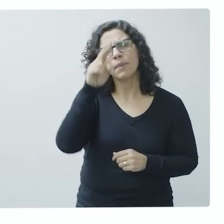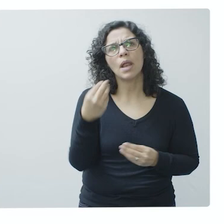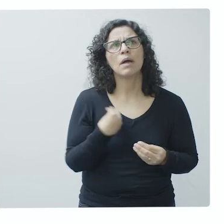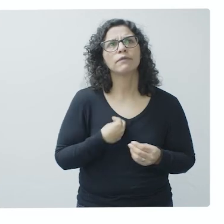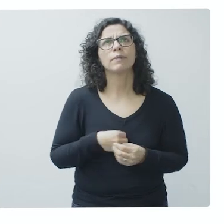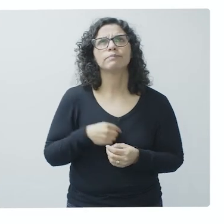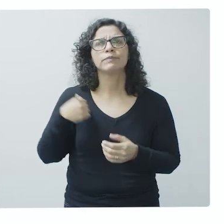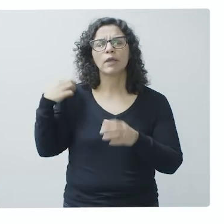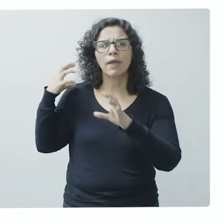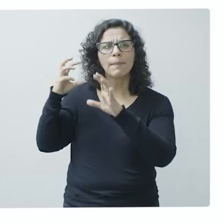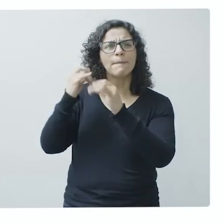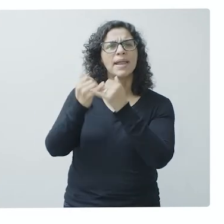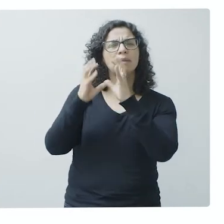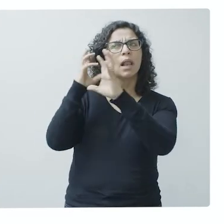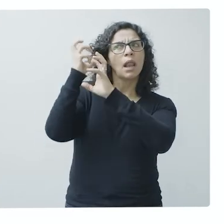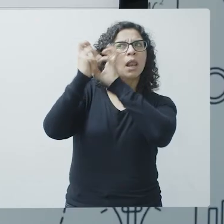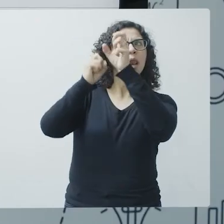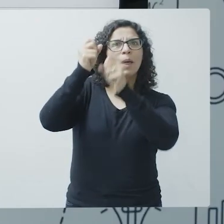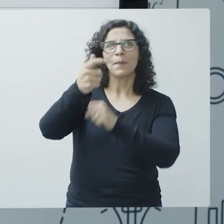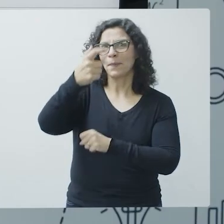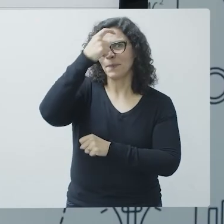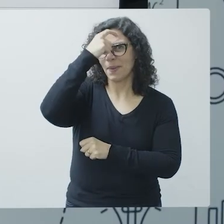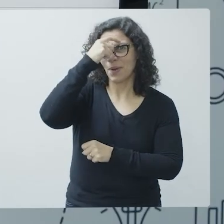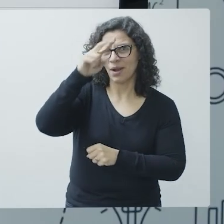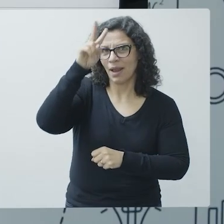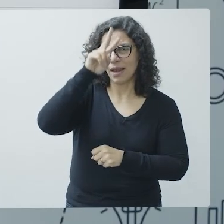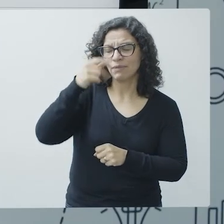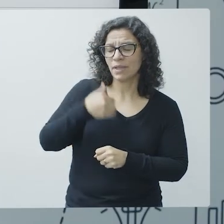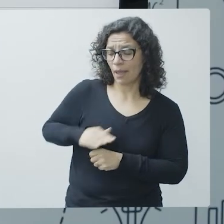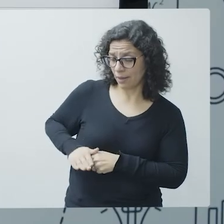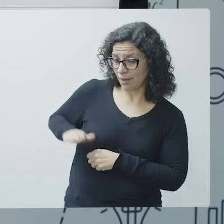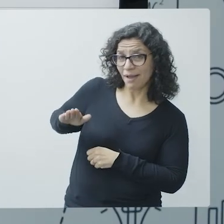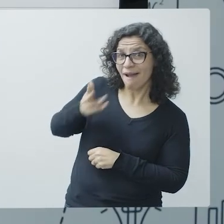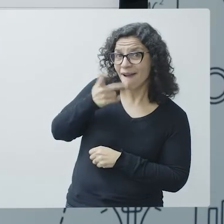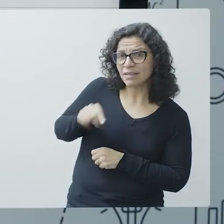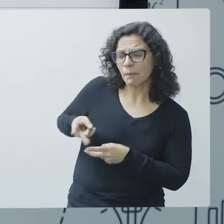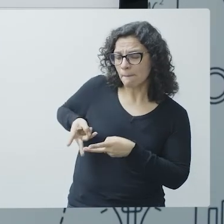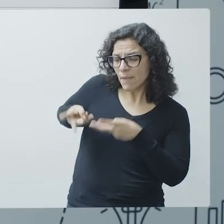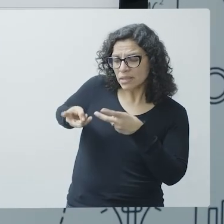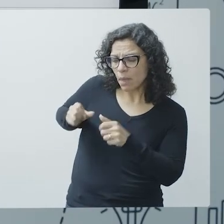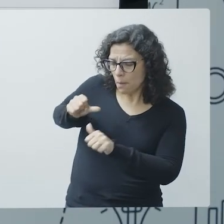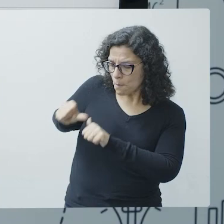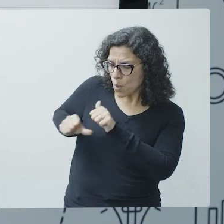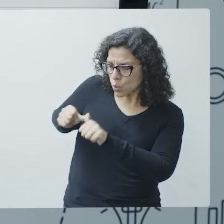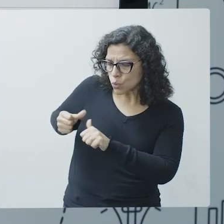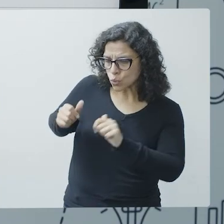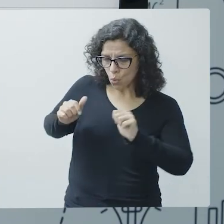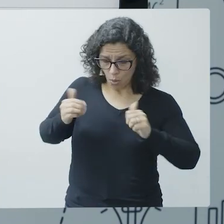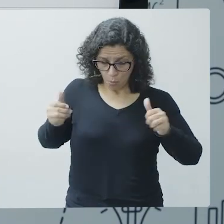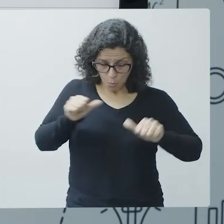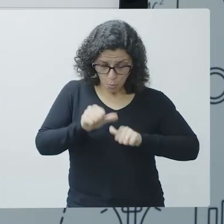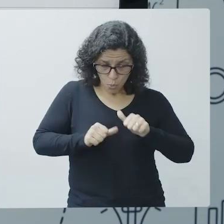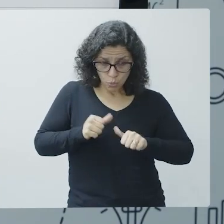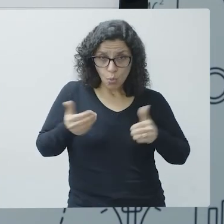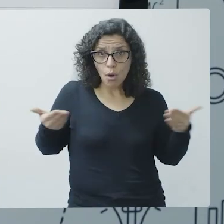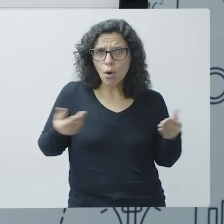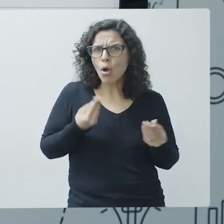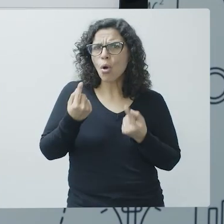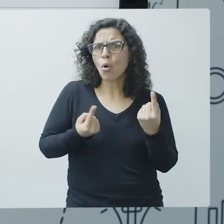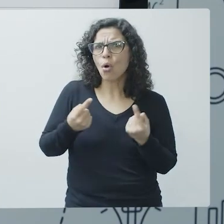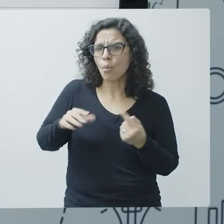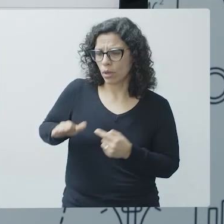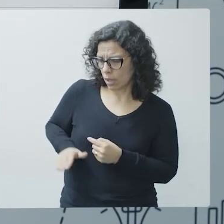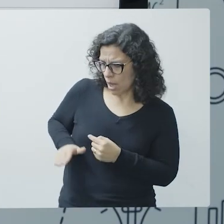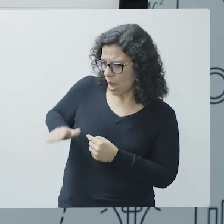na sua memória, na época que você era criança, e perceber as suas mudanças. Que